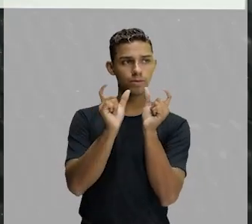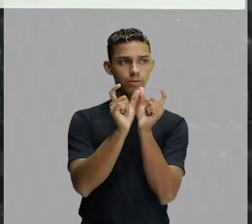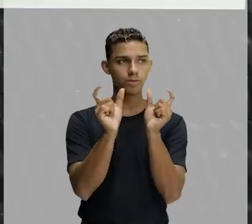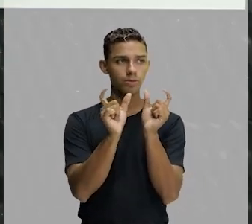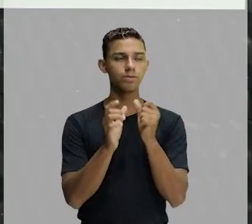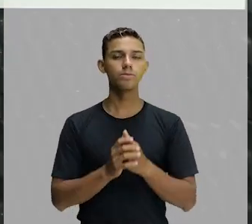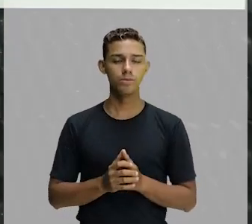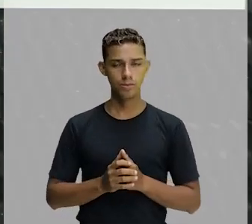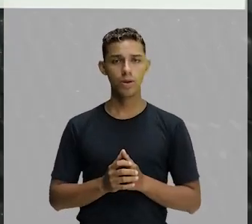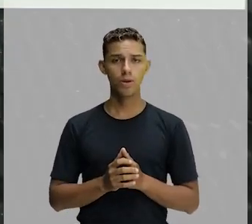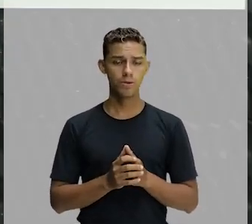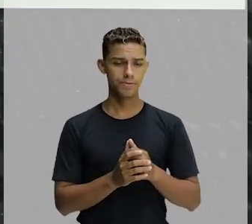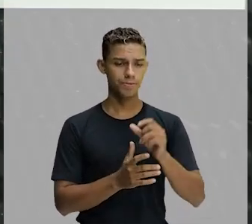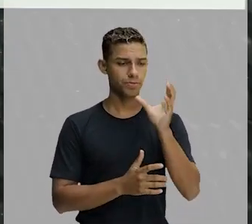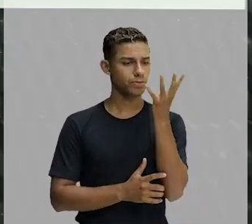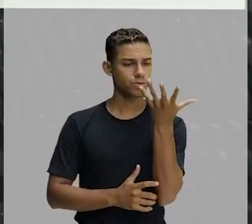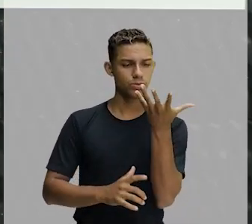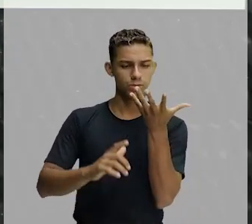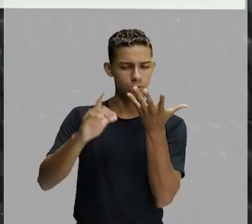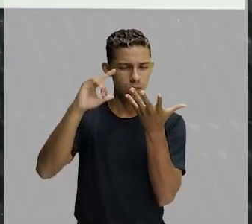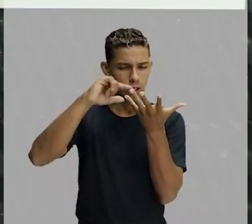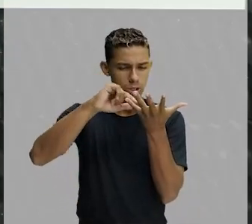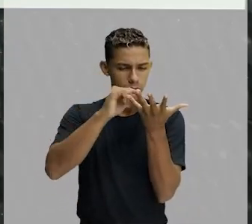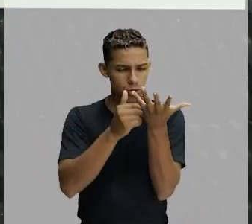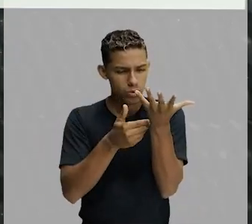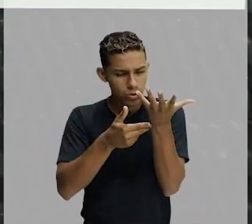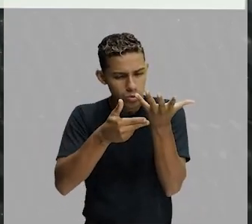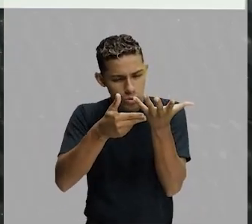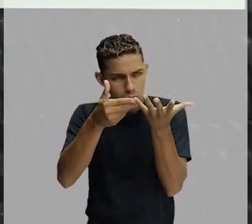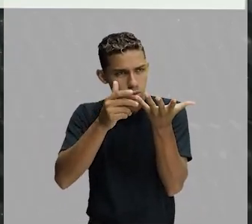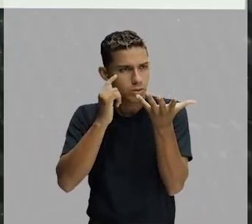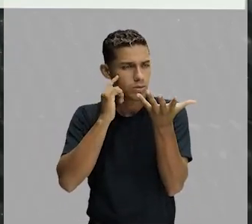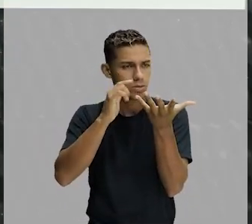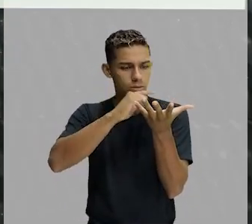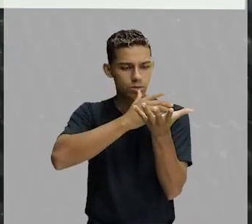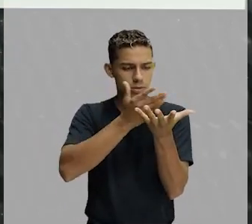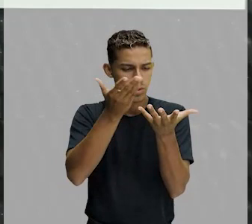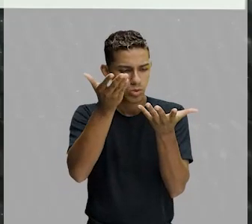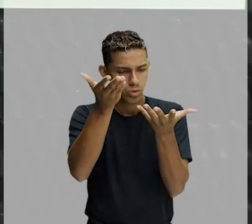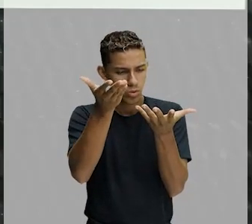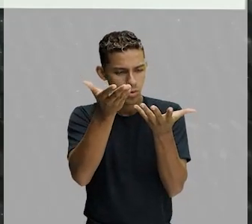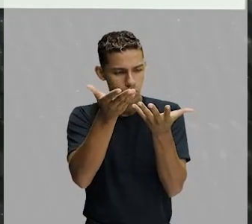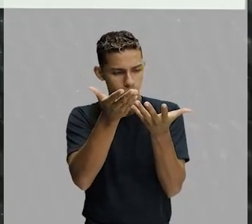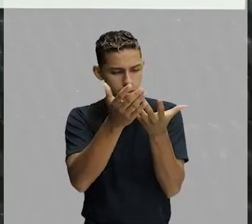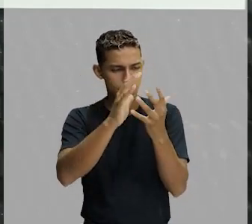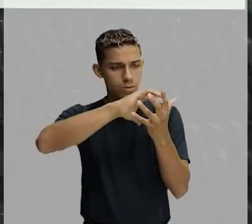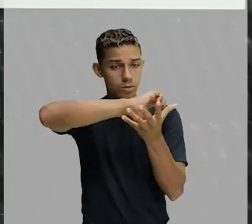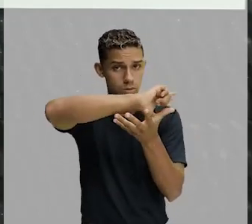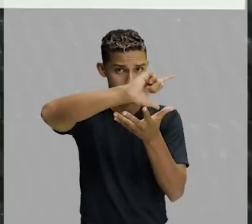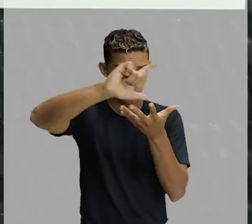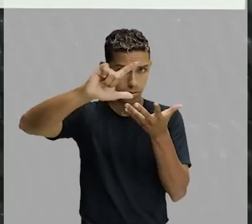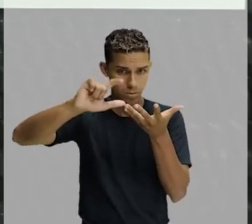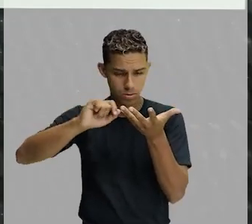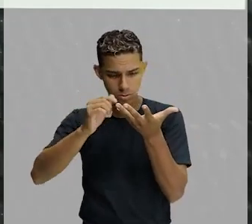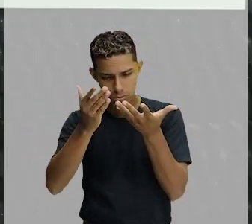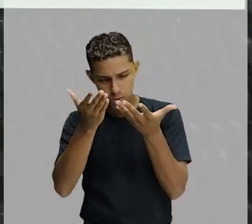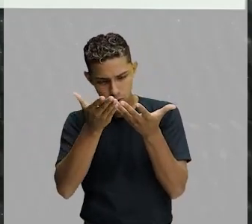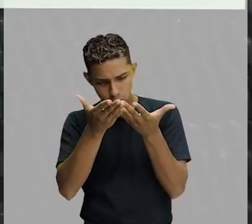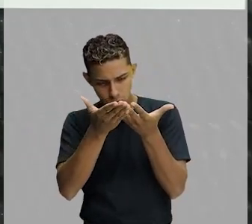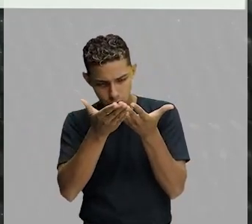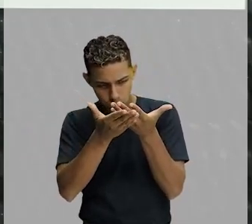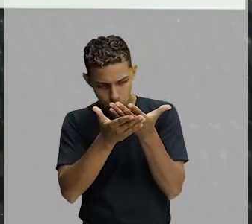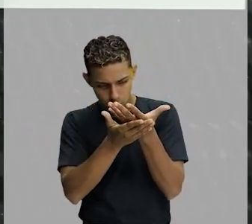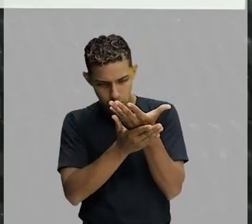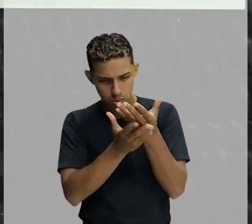esquemática de um corte histológico de uma folha. Imagina uma folha que foi fatiada, foi feita uma fatia muito fina